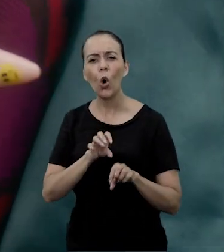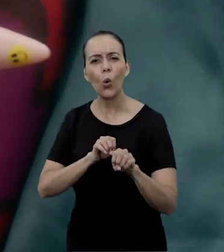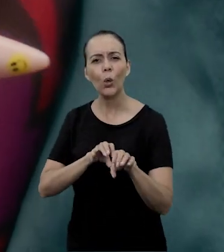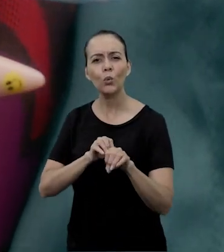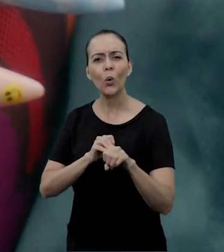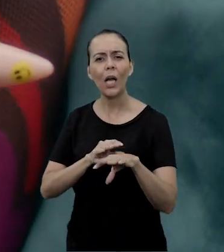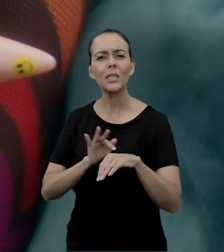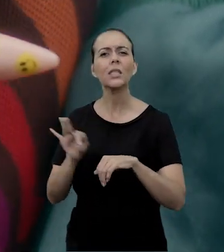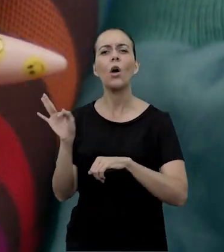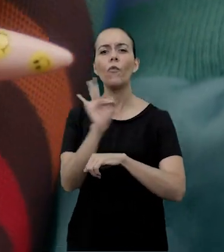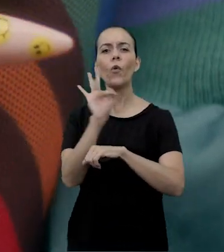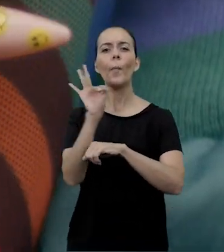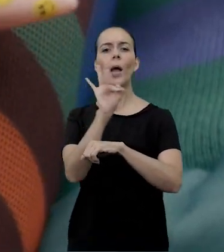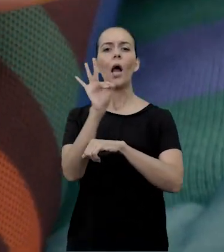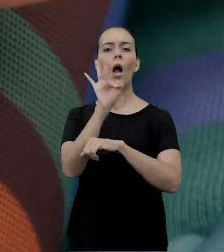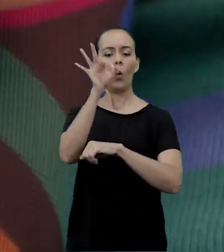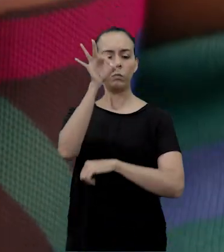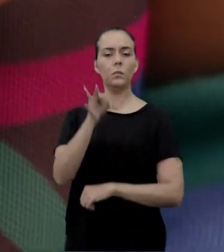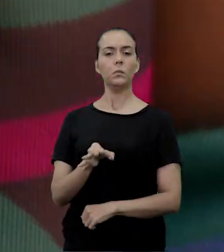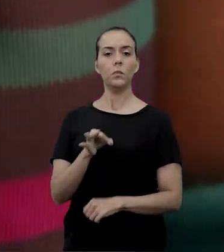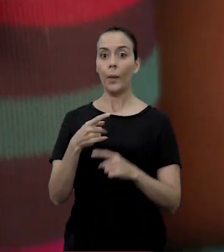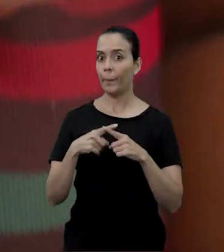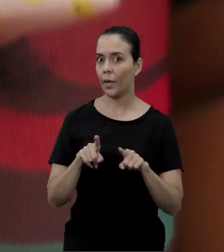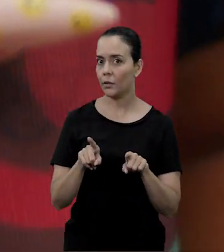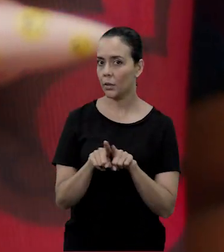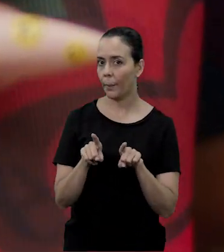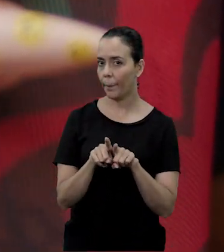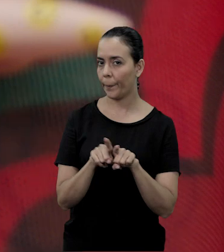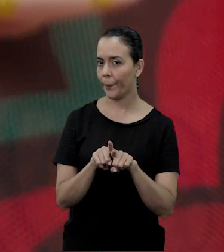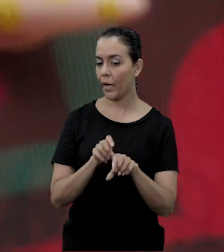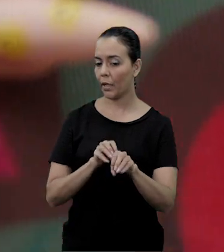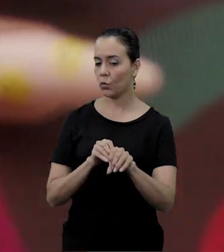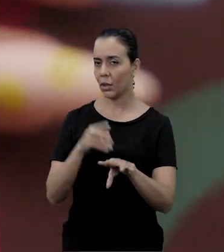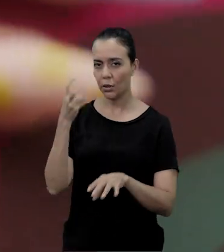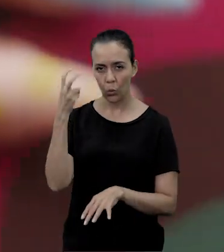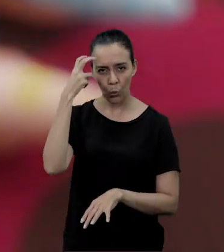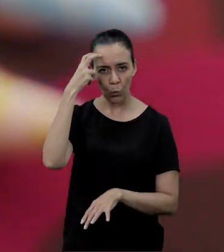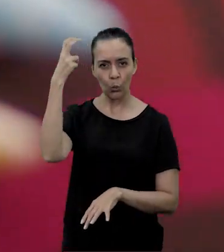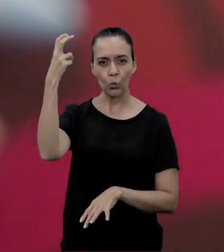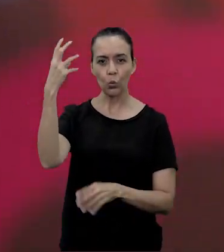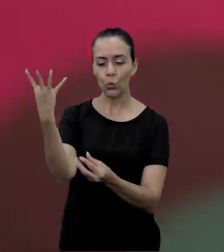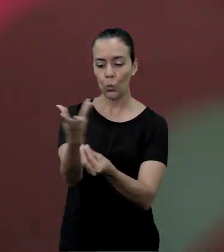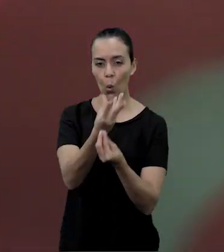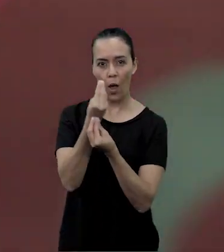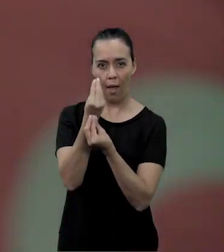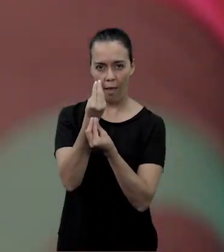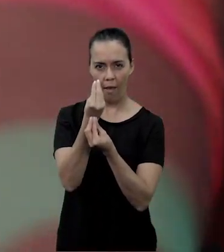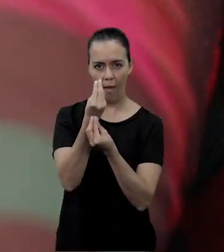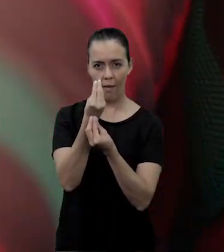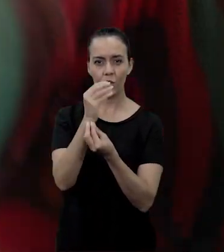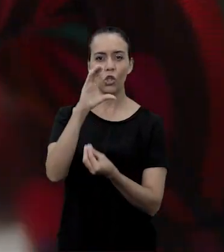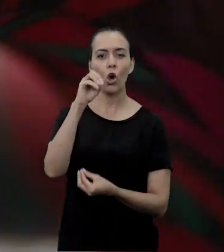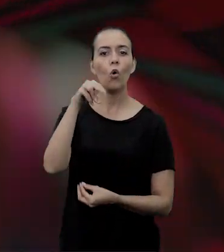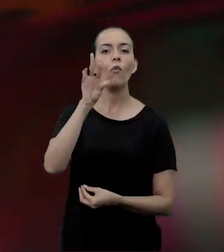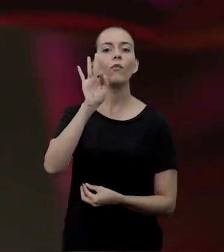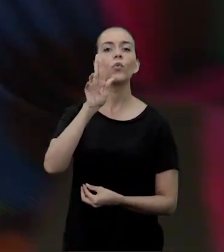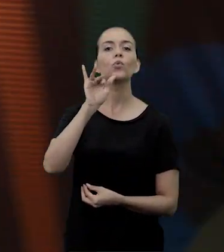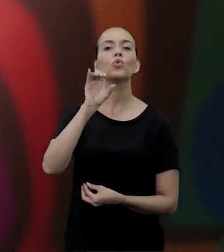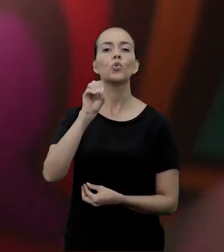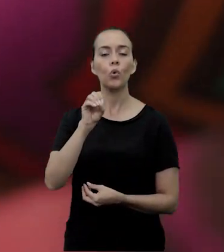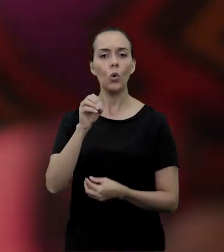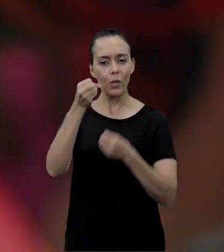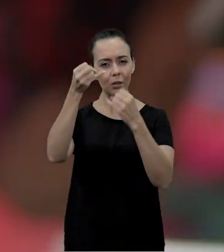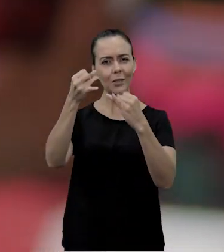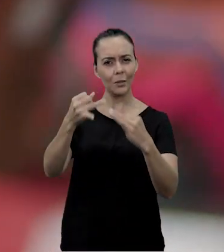educação formal, mas sim uma educação que ela vai perpassar, por exemplo, a cultura, a arte. O Confúcio coloca que